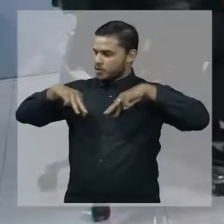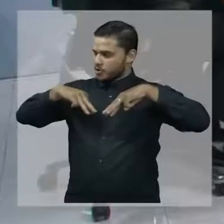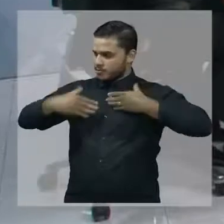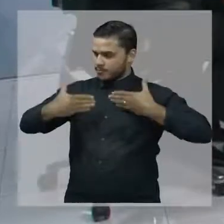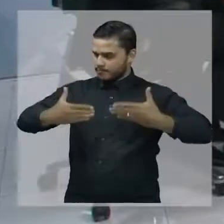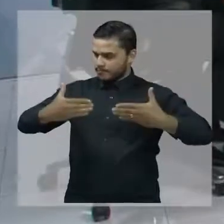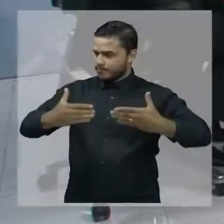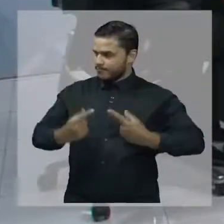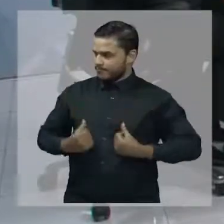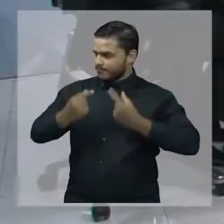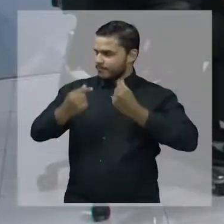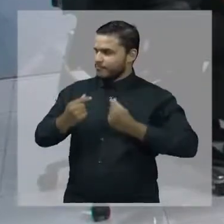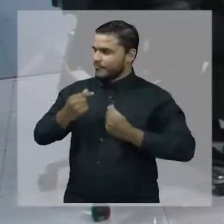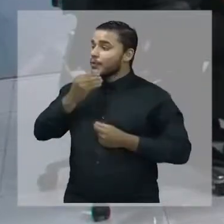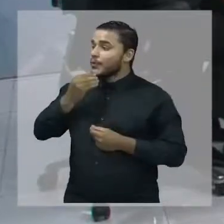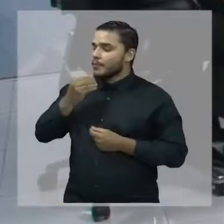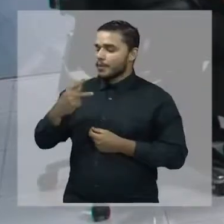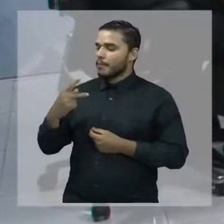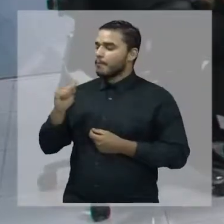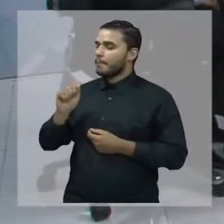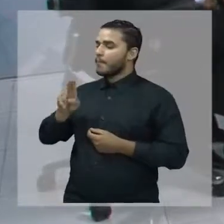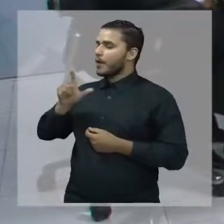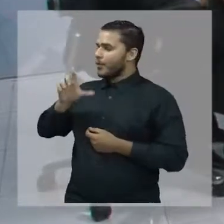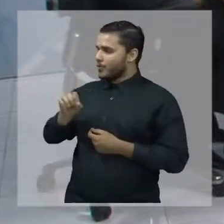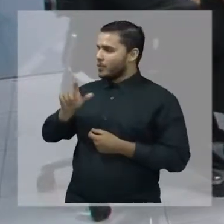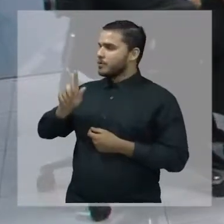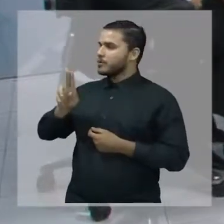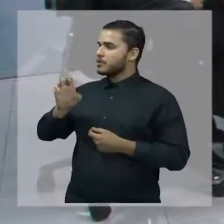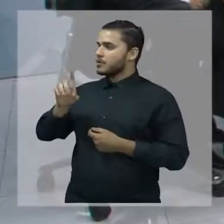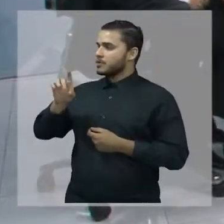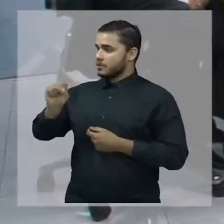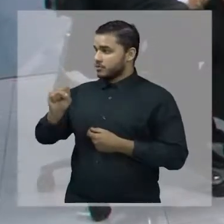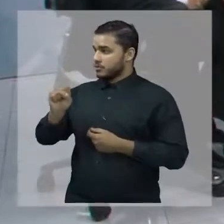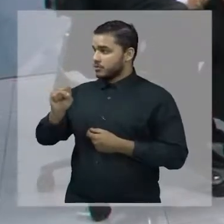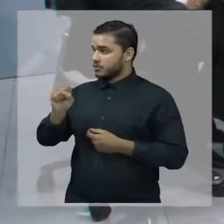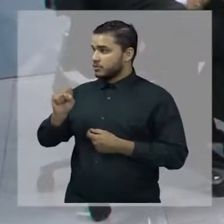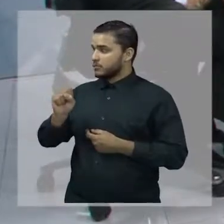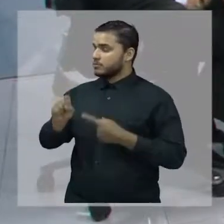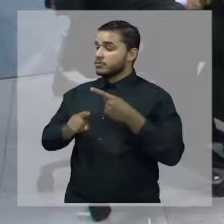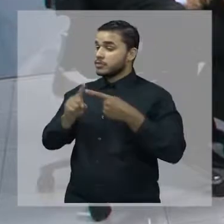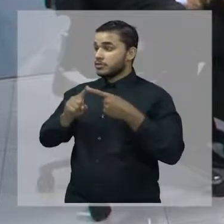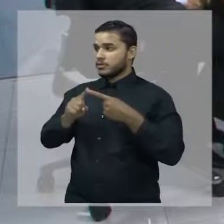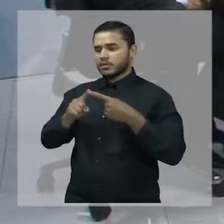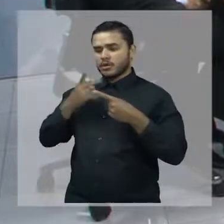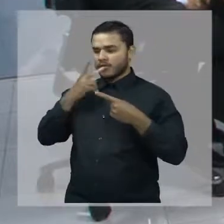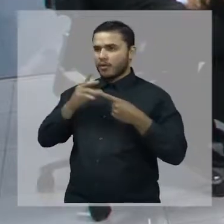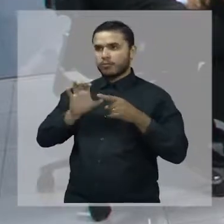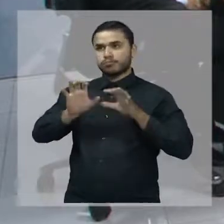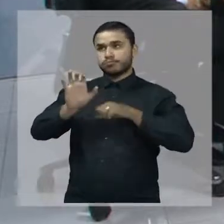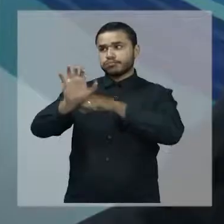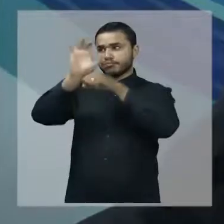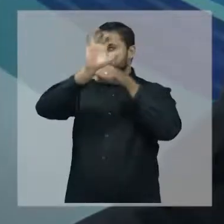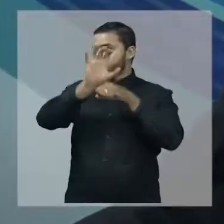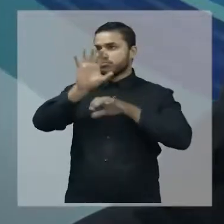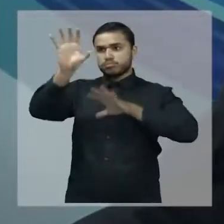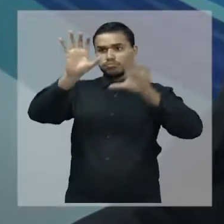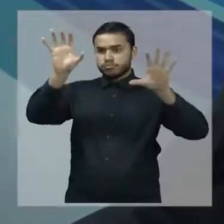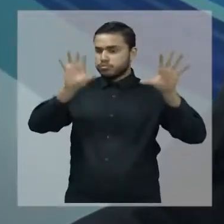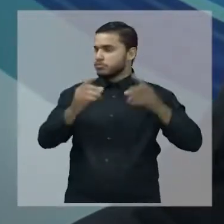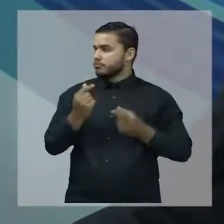Paulo Guedes. Ele agora acabou de lançar os 3Ds: a descentralização,